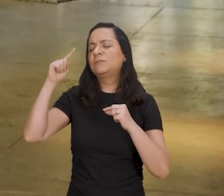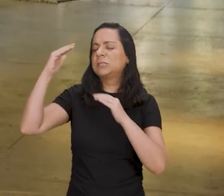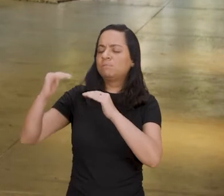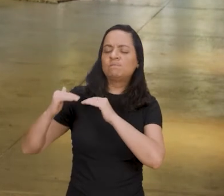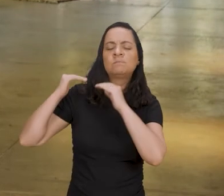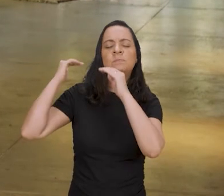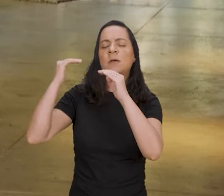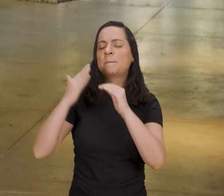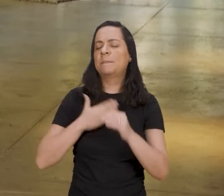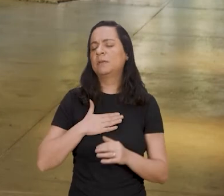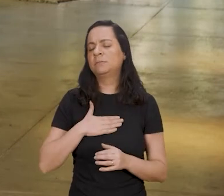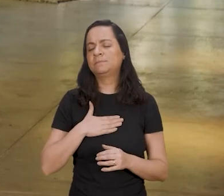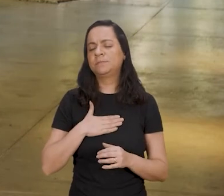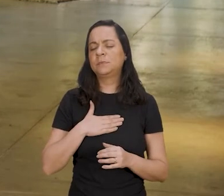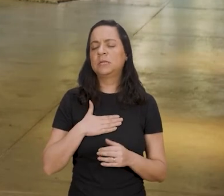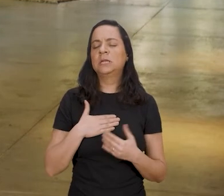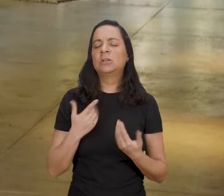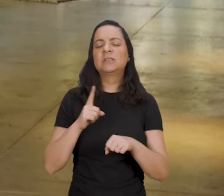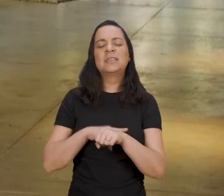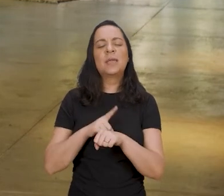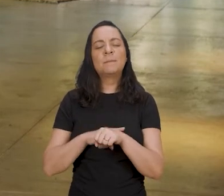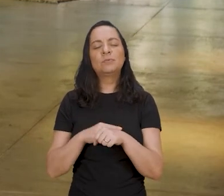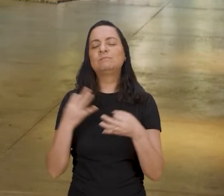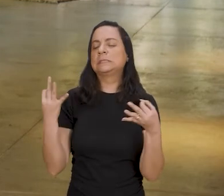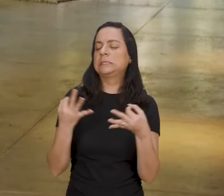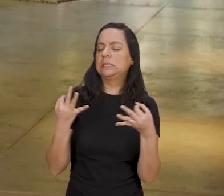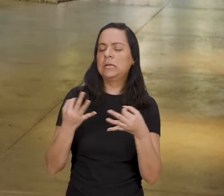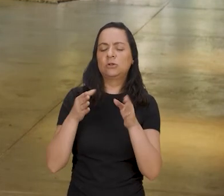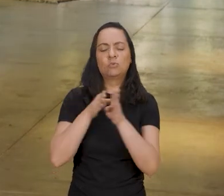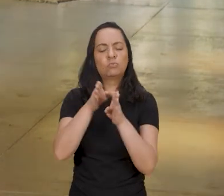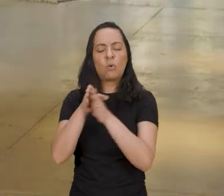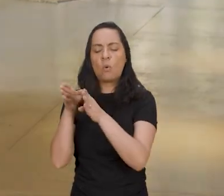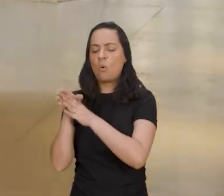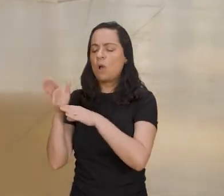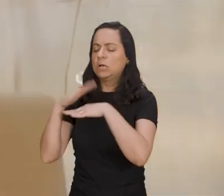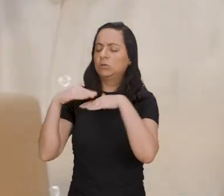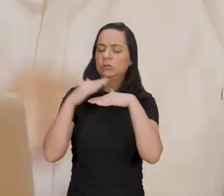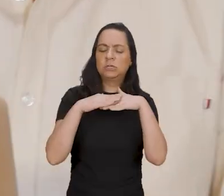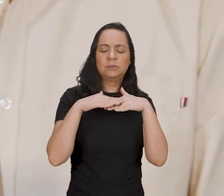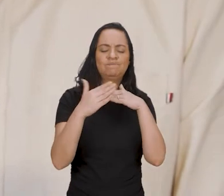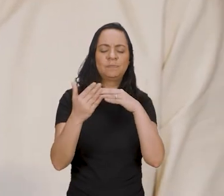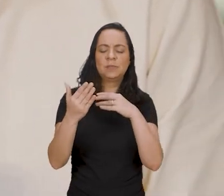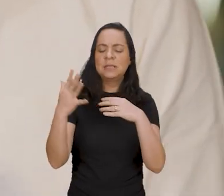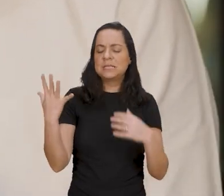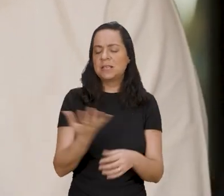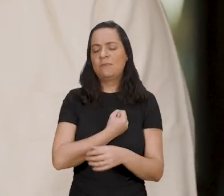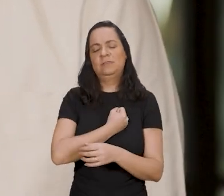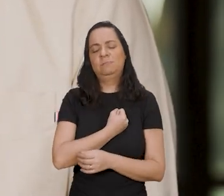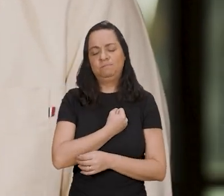venha crescer, que seja um tempo de edificação, consolação, exortação e também um tempo de